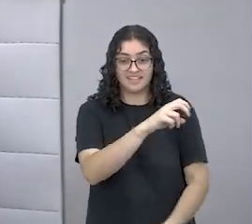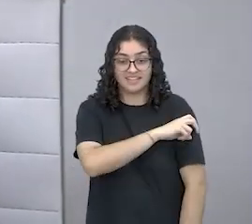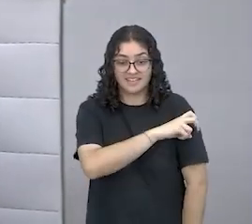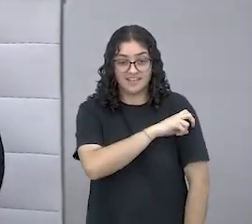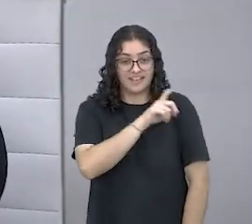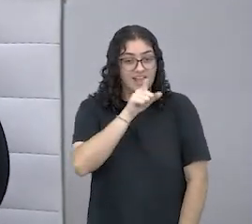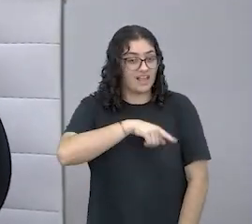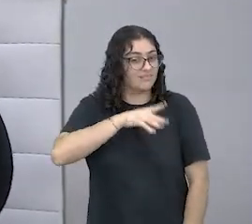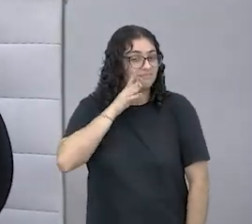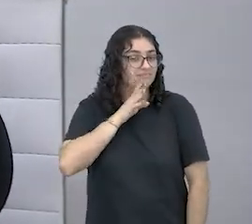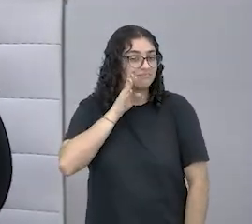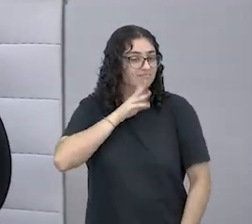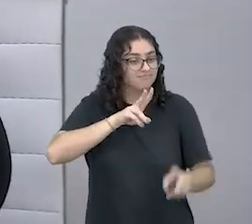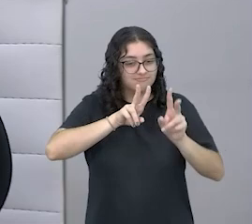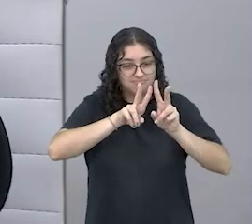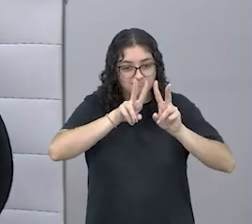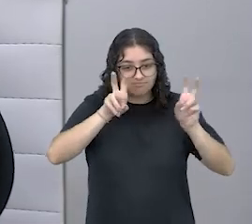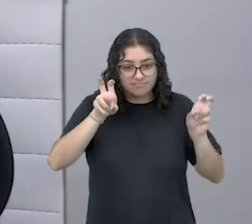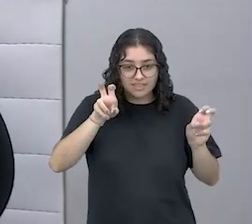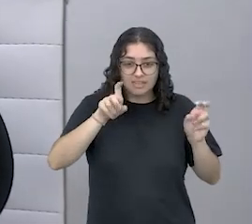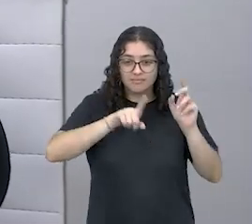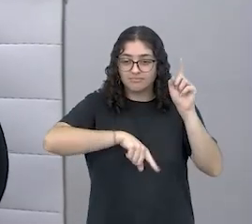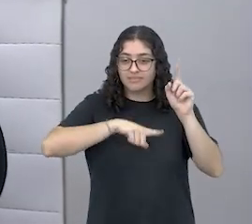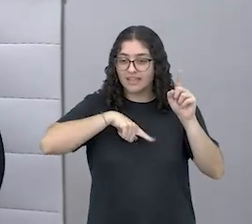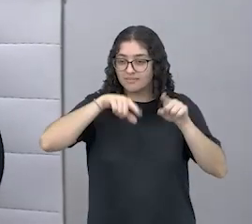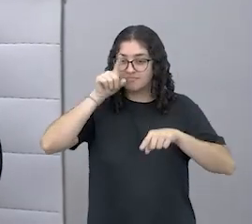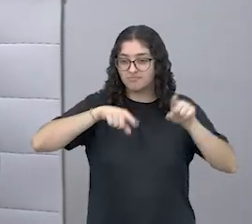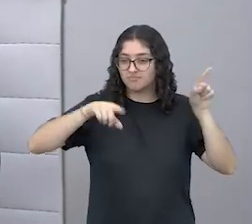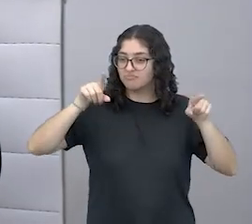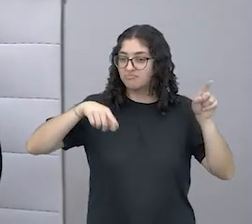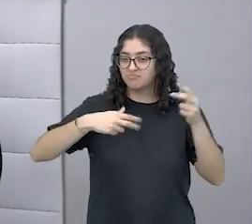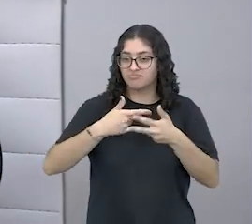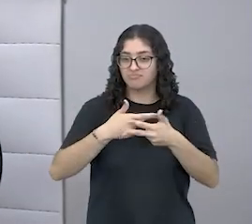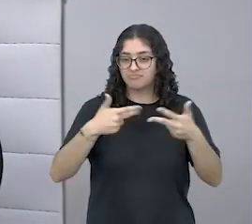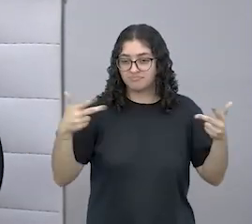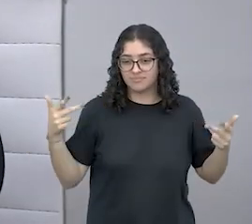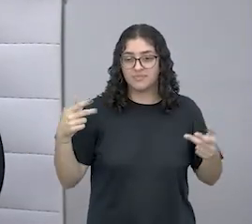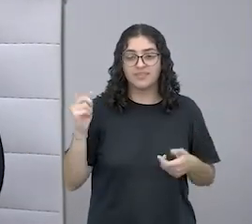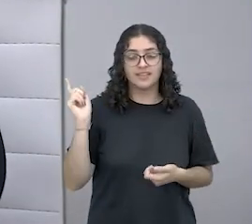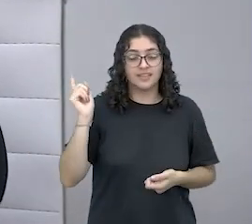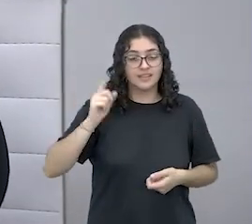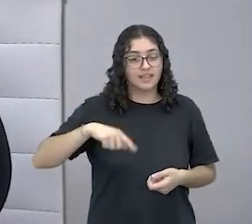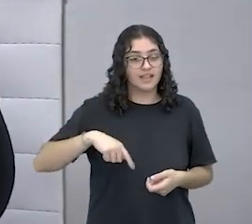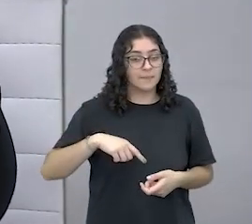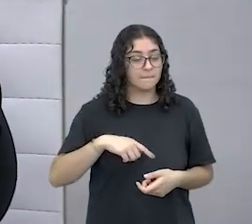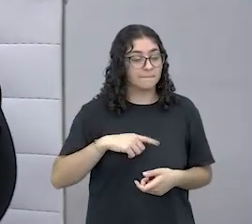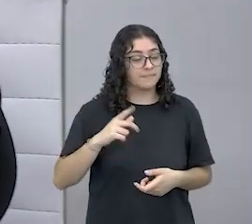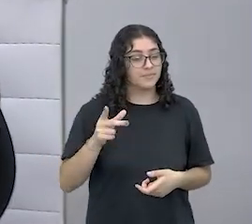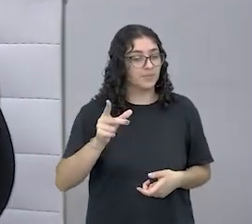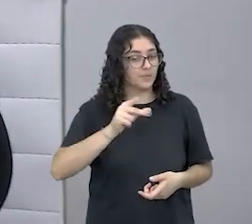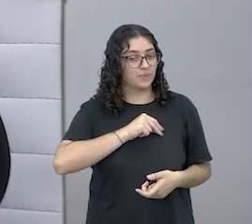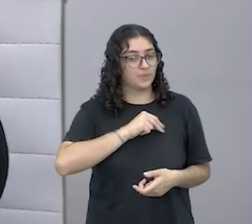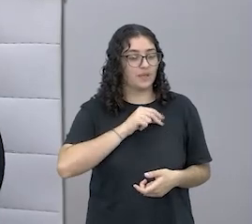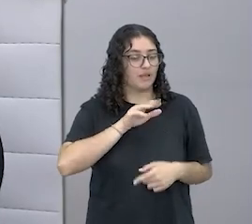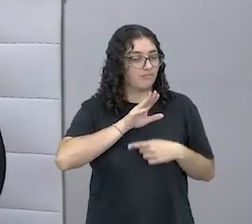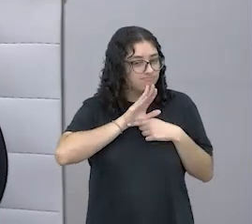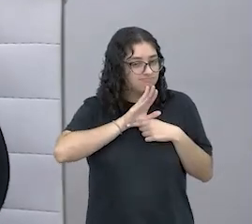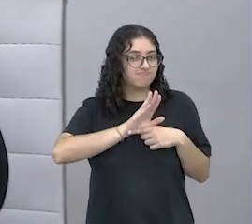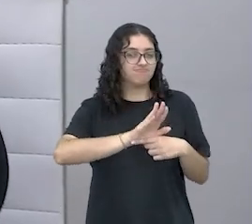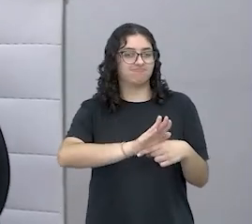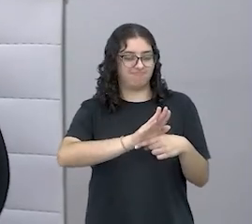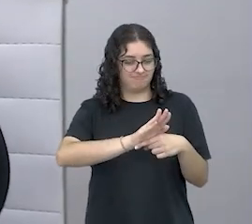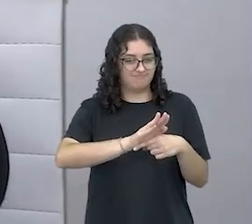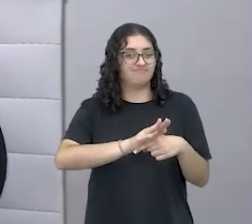super variadas, temática super variada. E, assim, são grandes auxílios